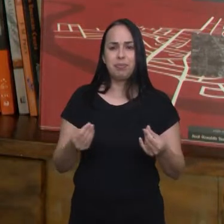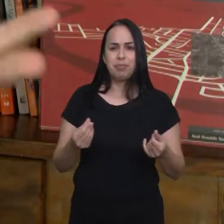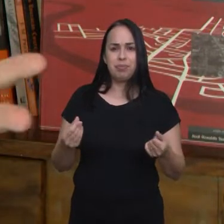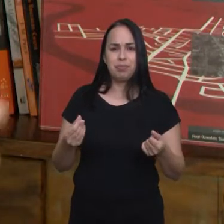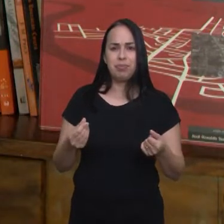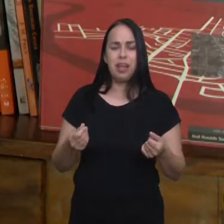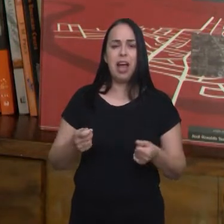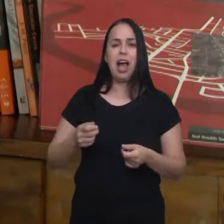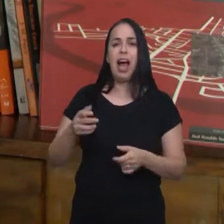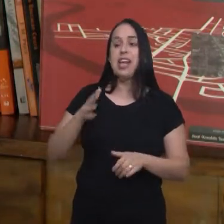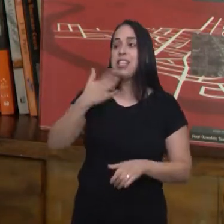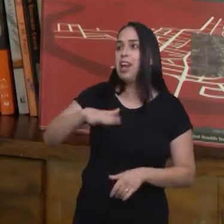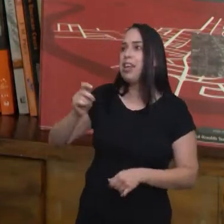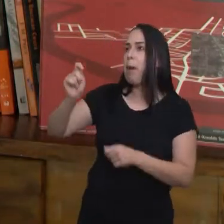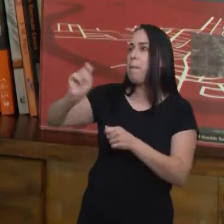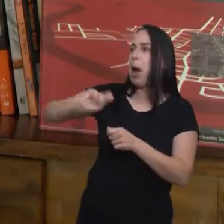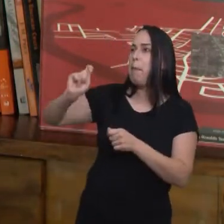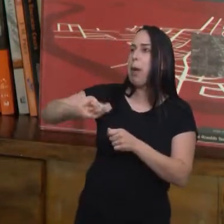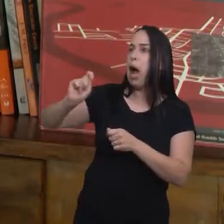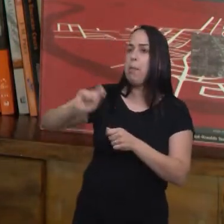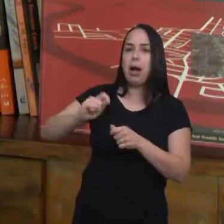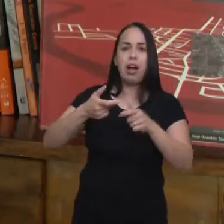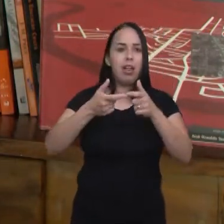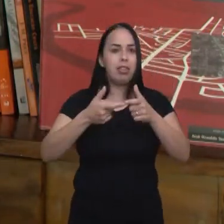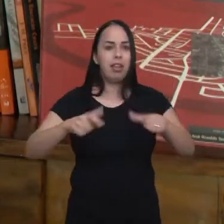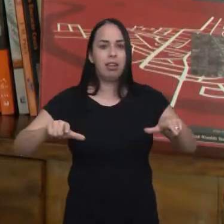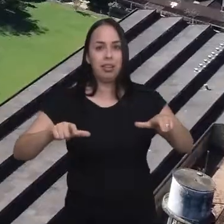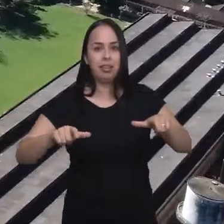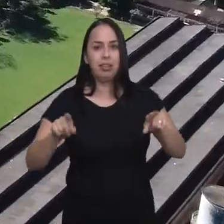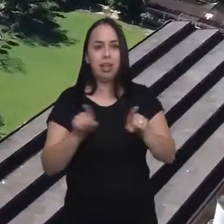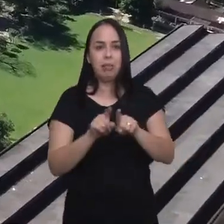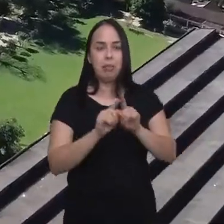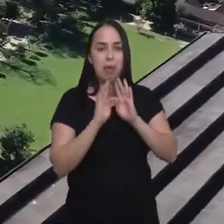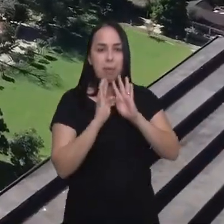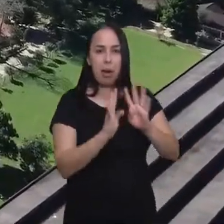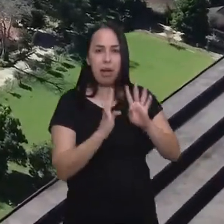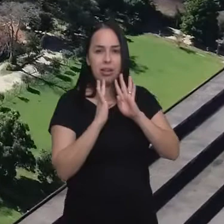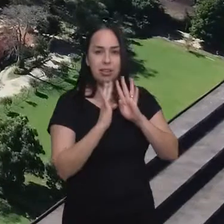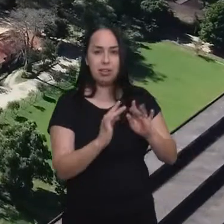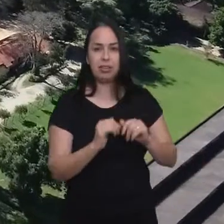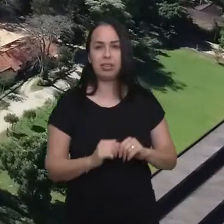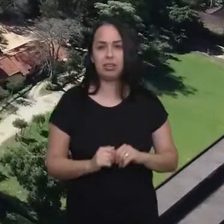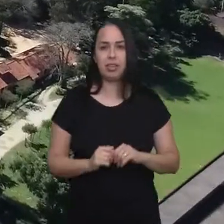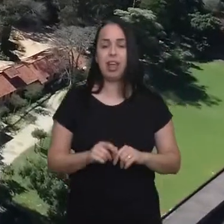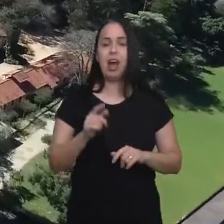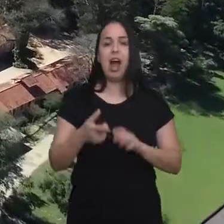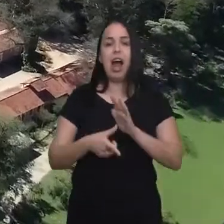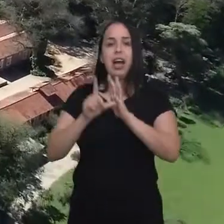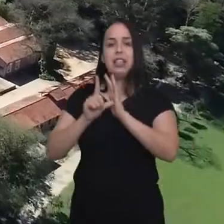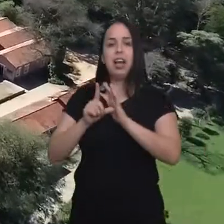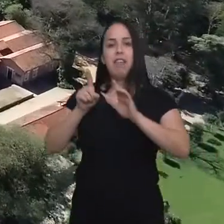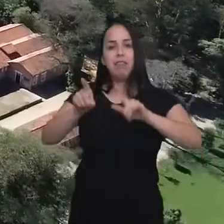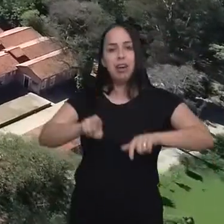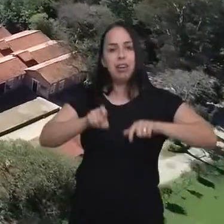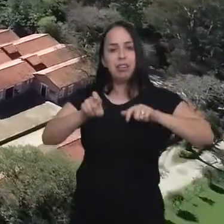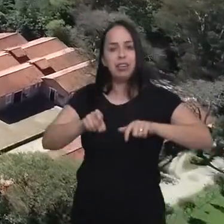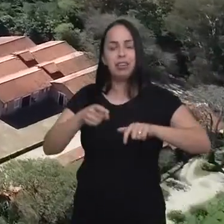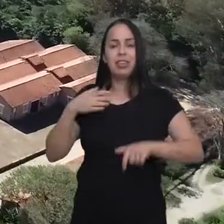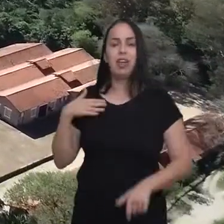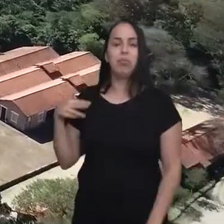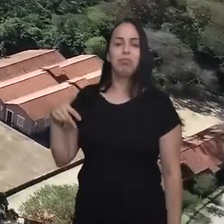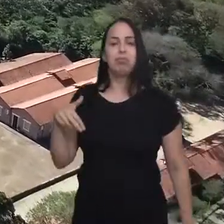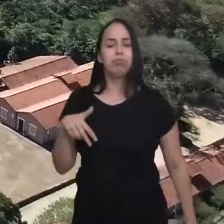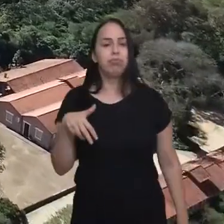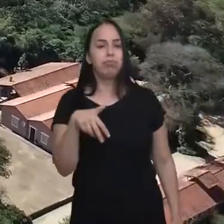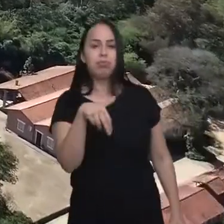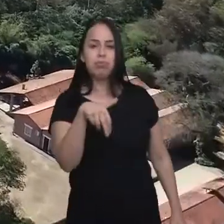correndo atrás de pipa, futebol, tinha o Parque da Cidade, onde era a fazenda, né? A gente passava por